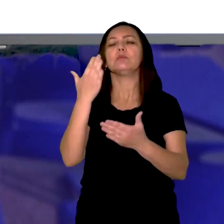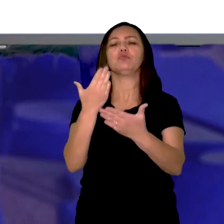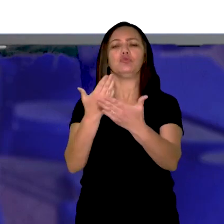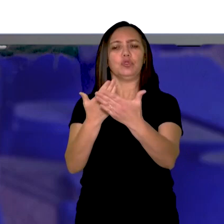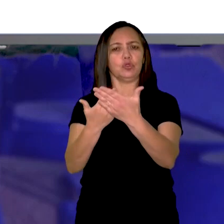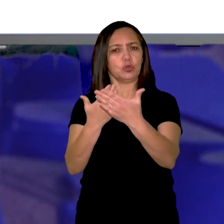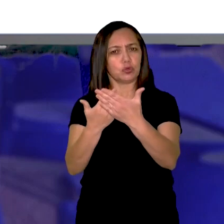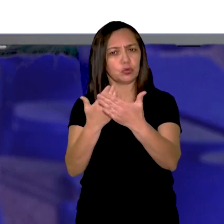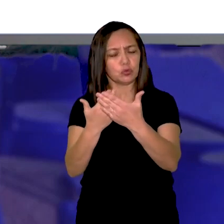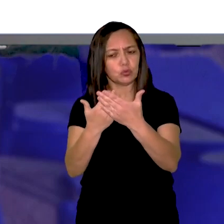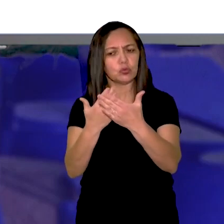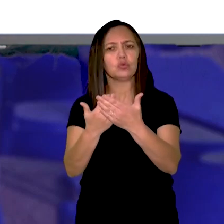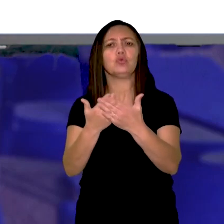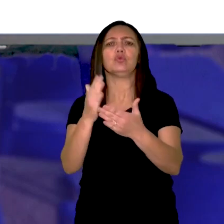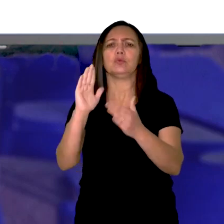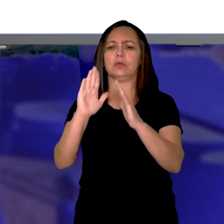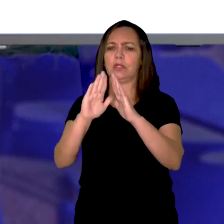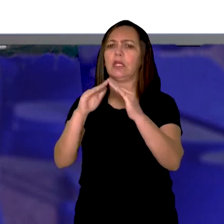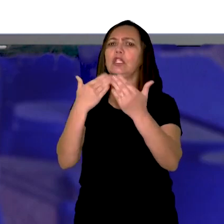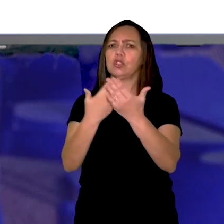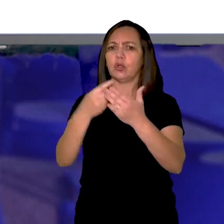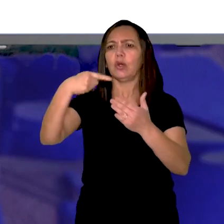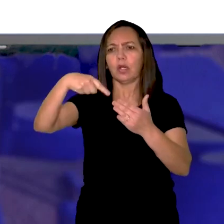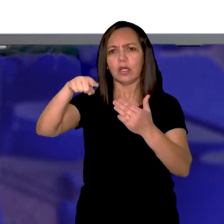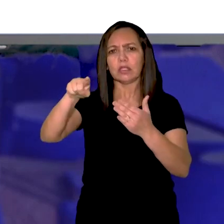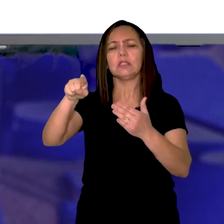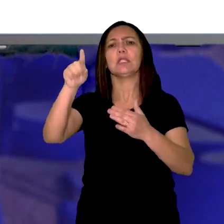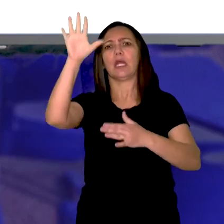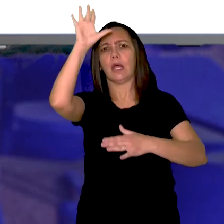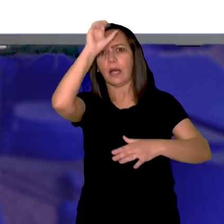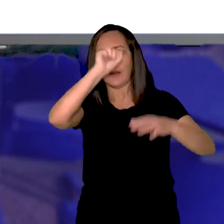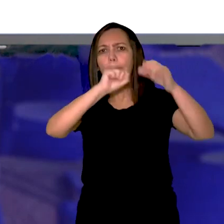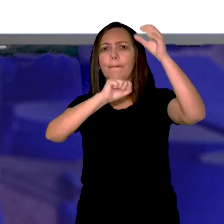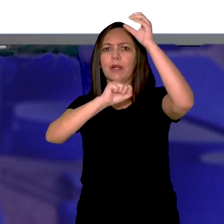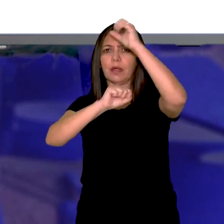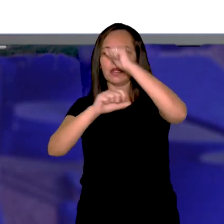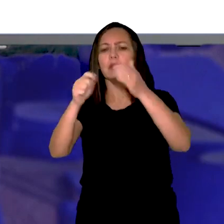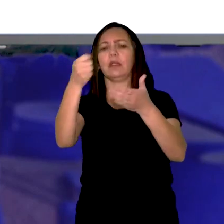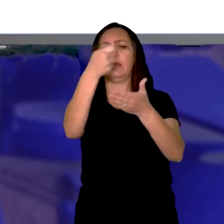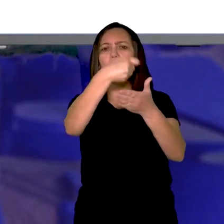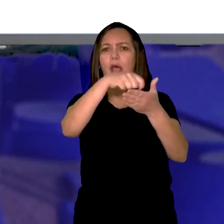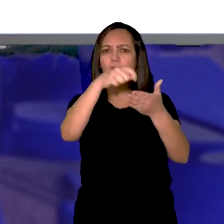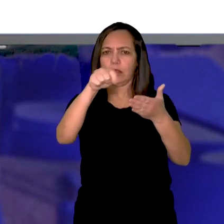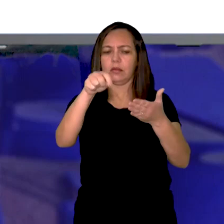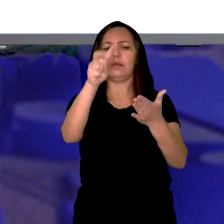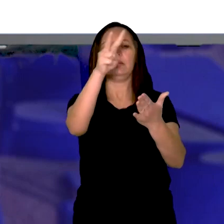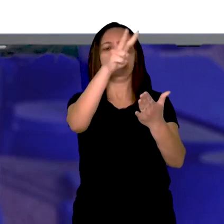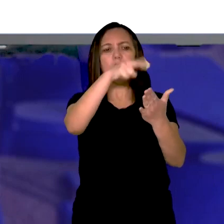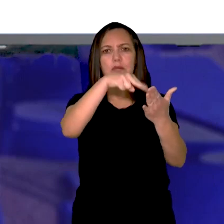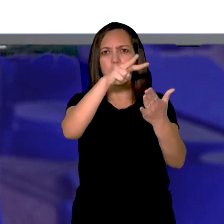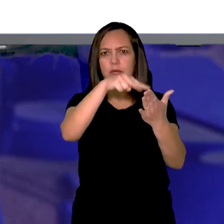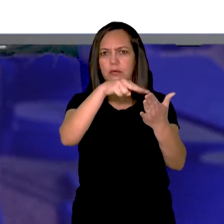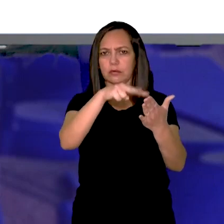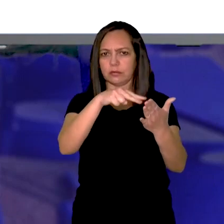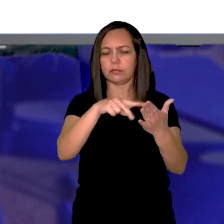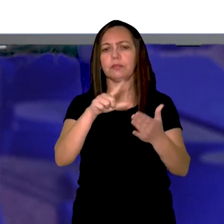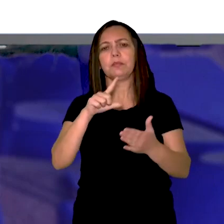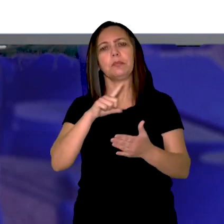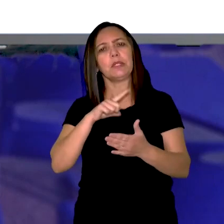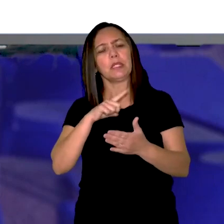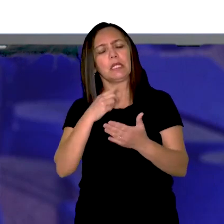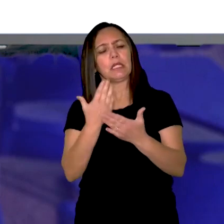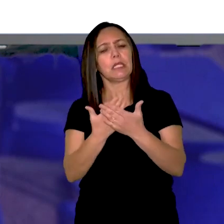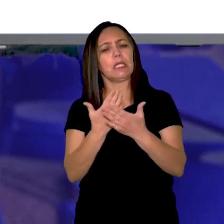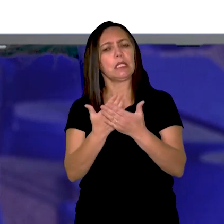tem um grau de instrução, já tem uma escolaridade melhor, tem o hábito de sempre